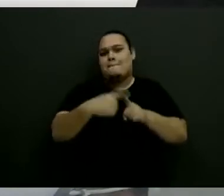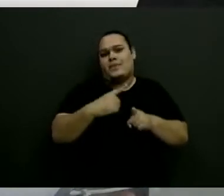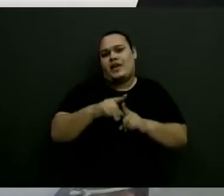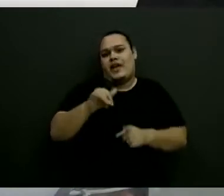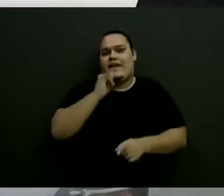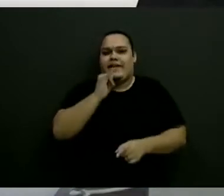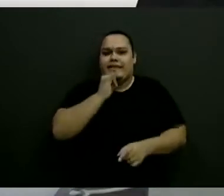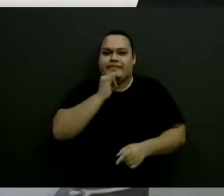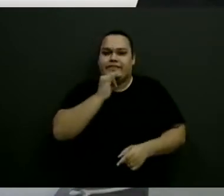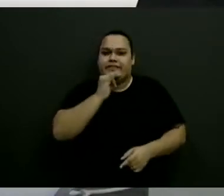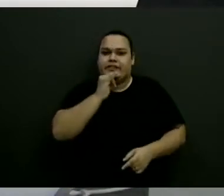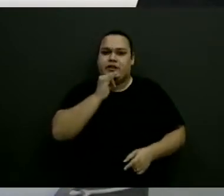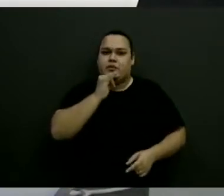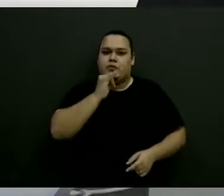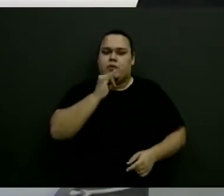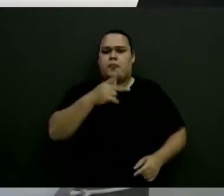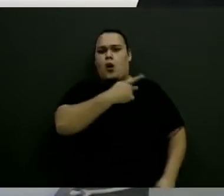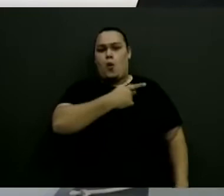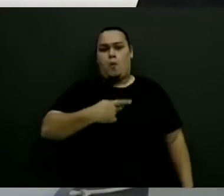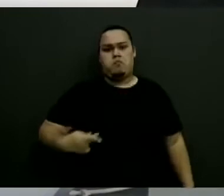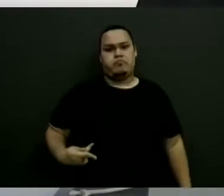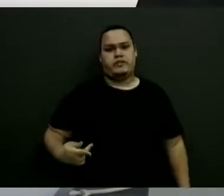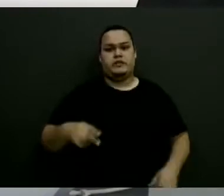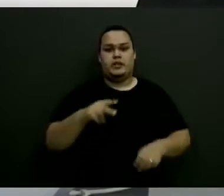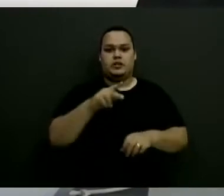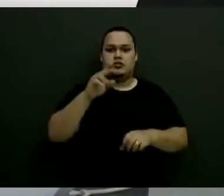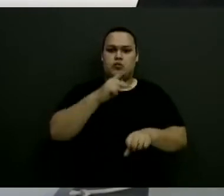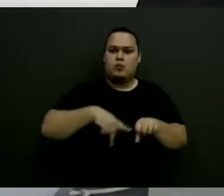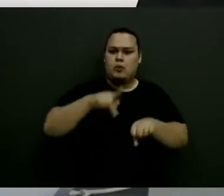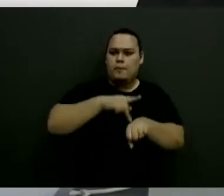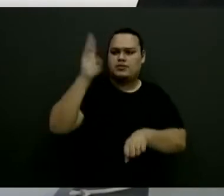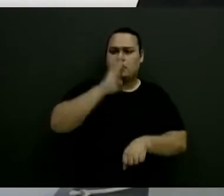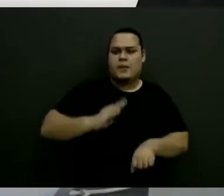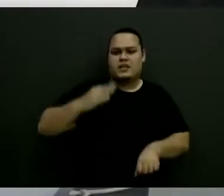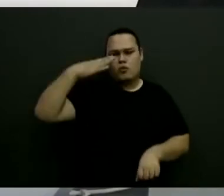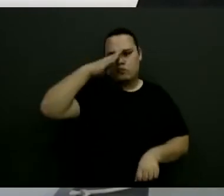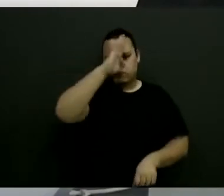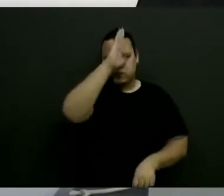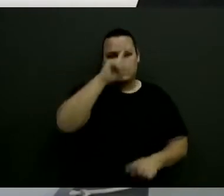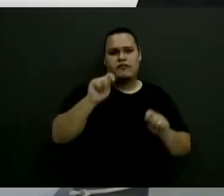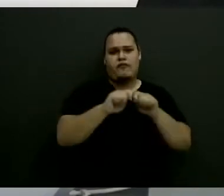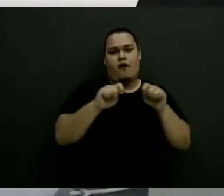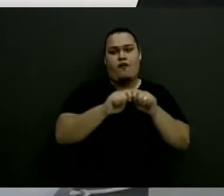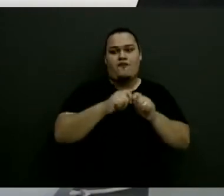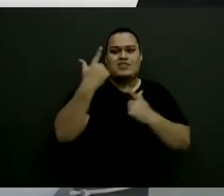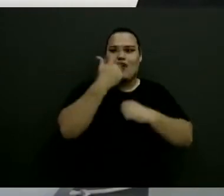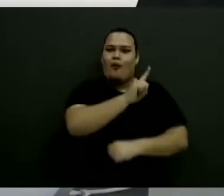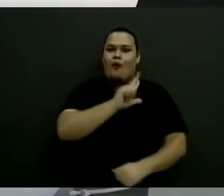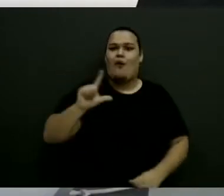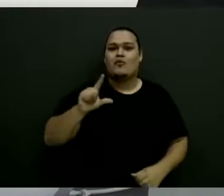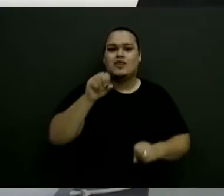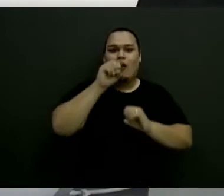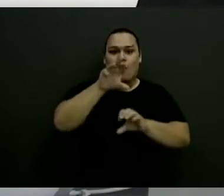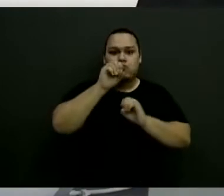se elegeu só pelas redes sociais. Então, o poder de influência, o poder de alcance que nós temos é algo